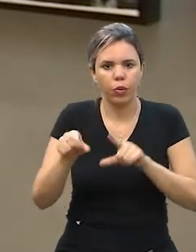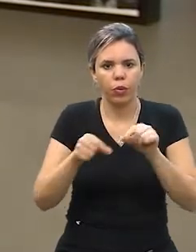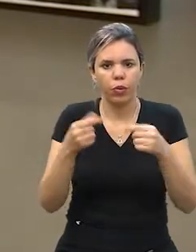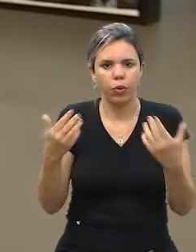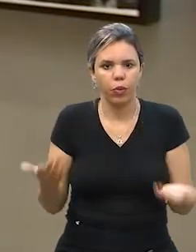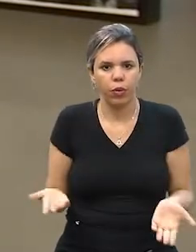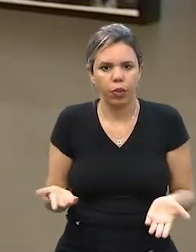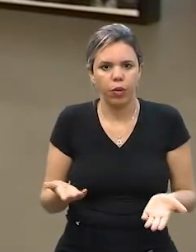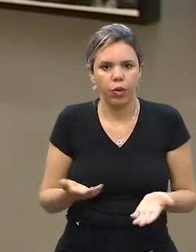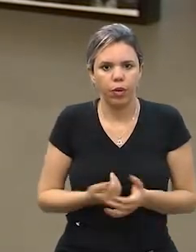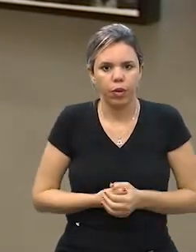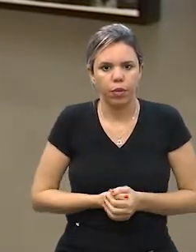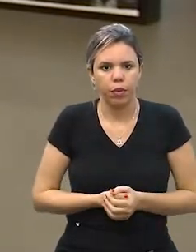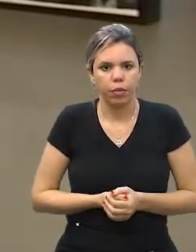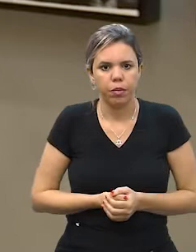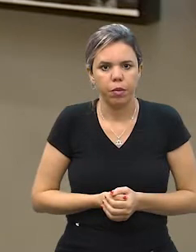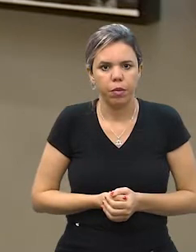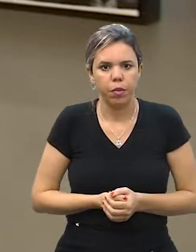né?